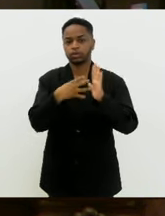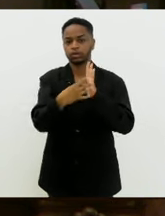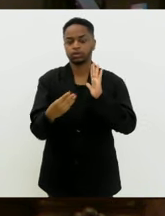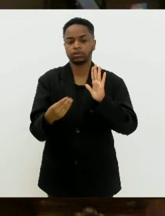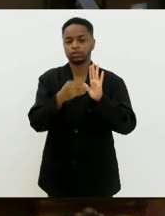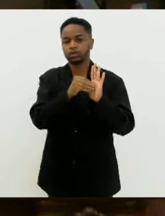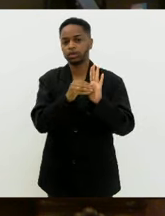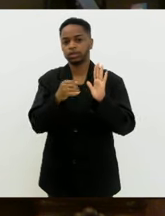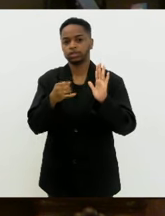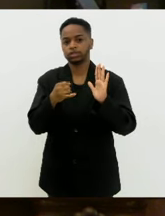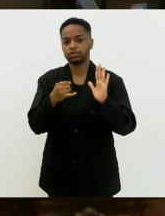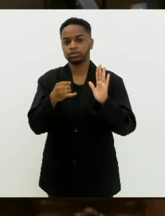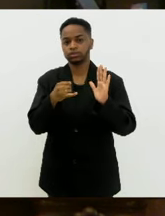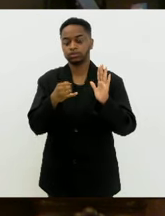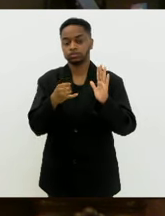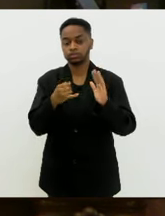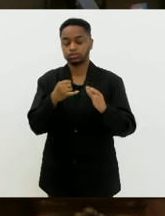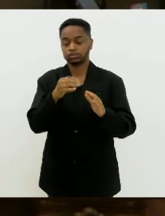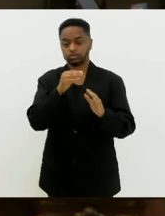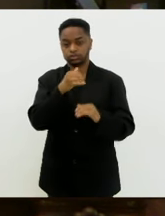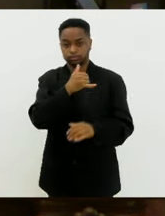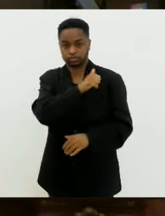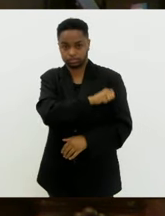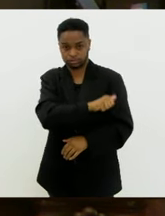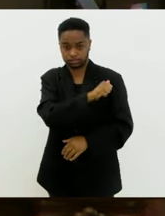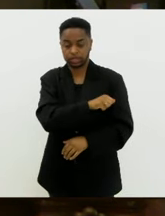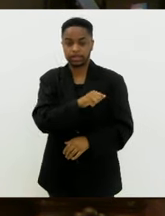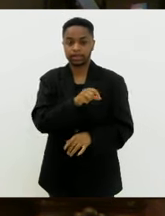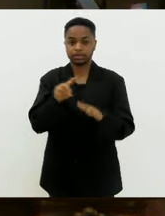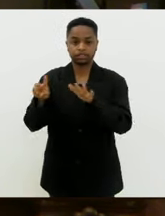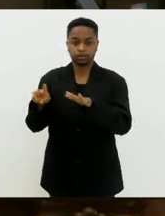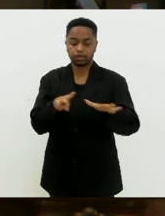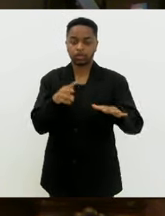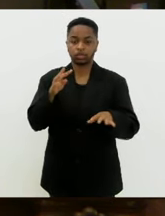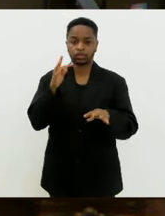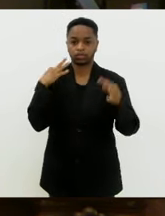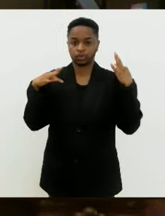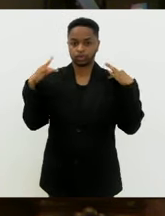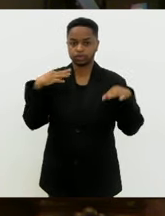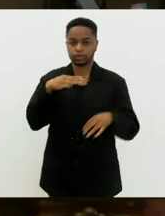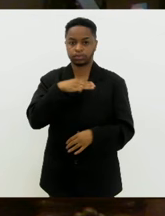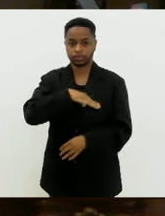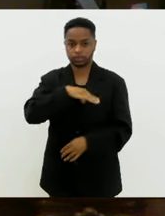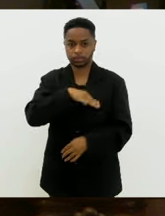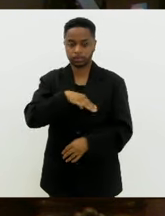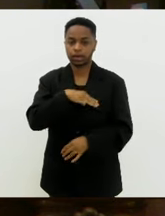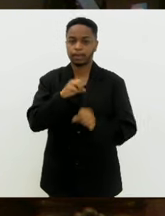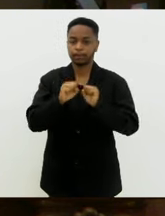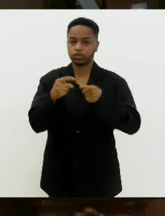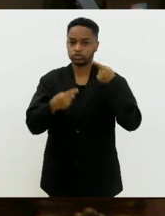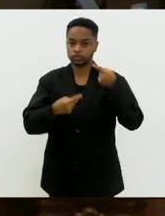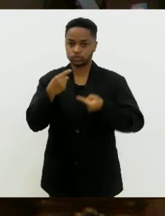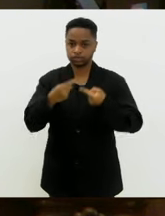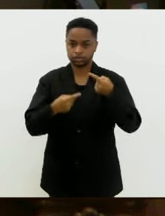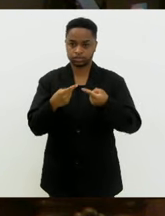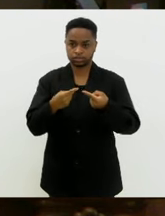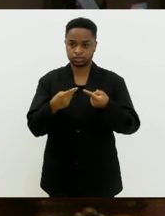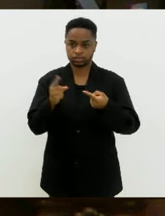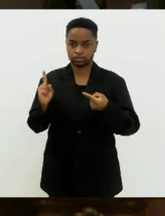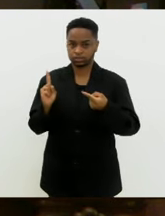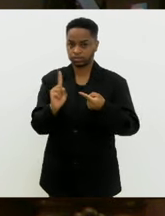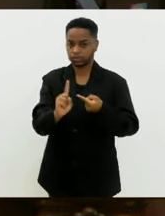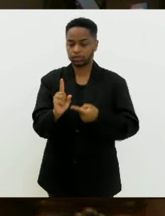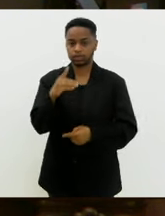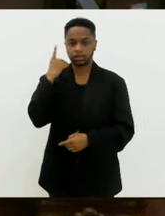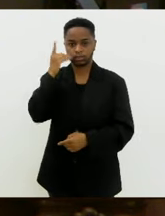Rio de Janeiro a Semana de Turismo em Madureira, Seturisma. Em discussão, para discutir, deputado